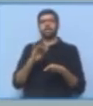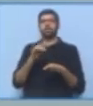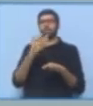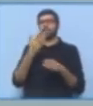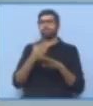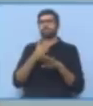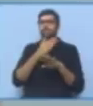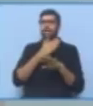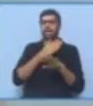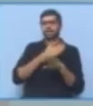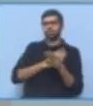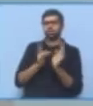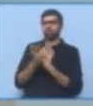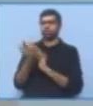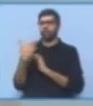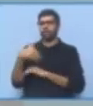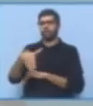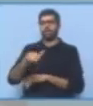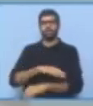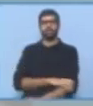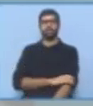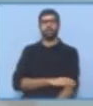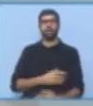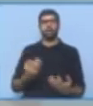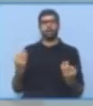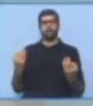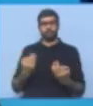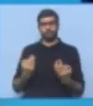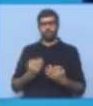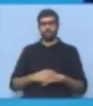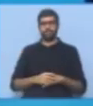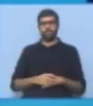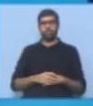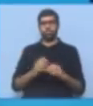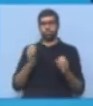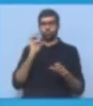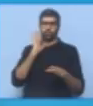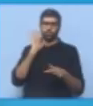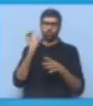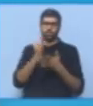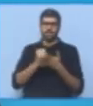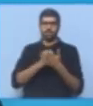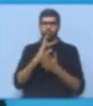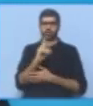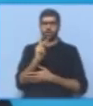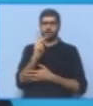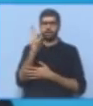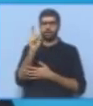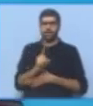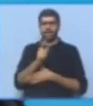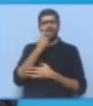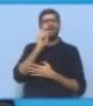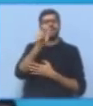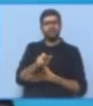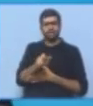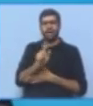antecipar um bocadinho este Jesus que virá. Sem dúvida, pois. O servo de Javé tem muitas interpretações. Será uma pessoa?